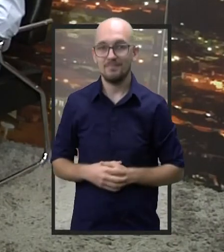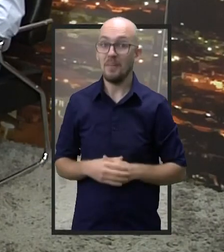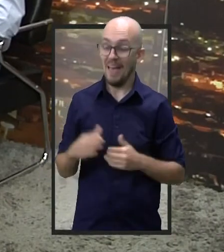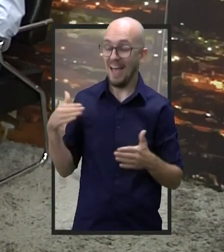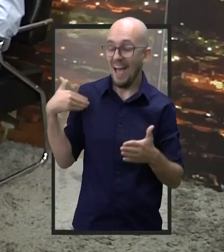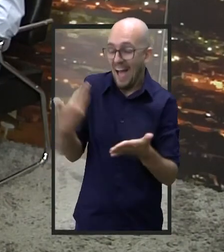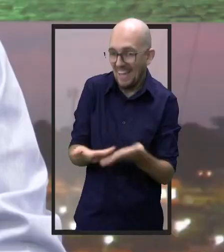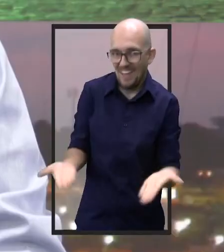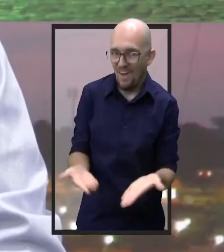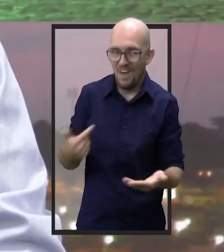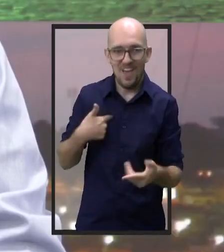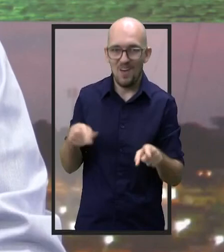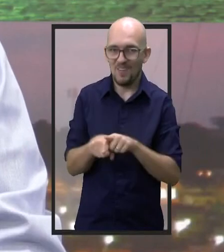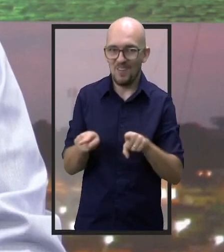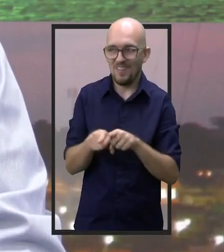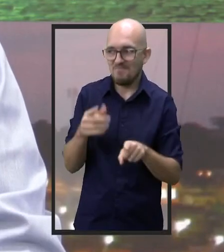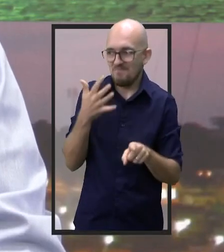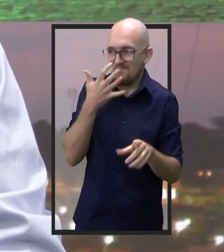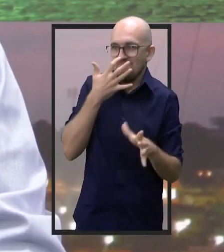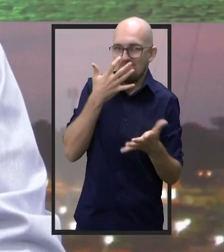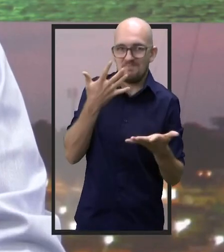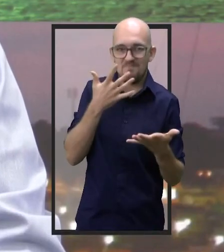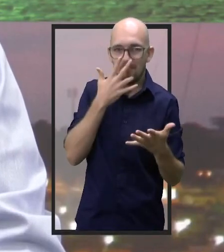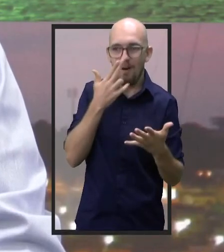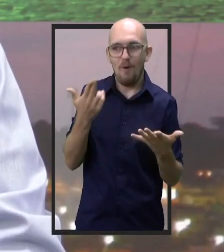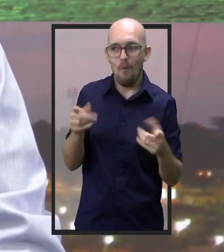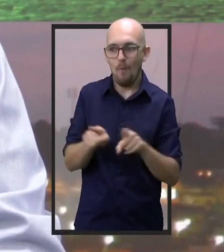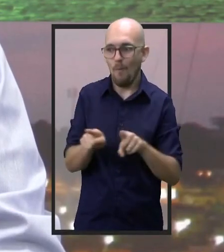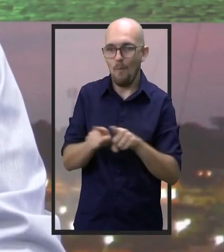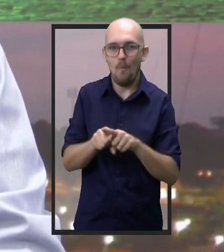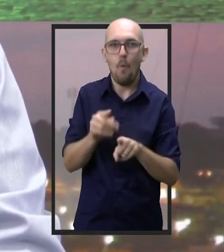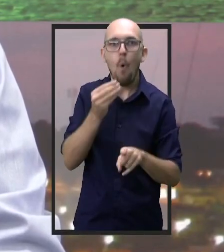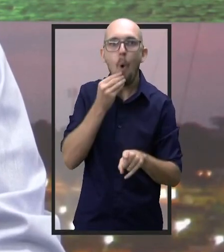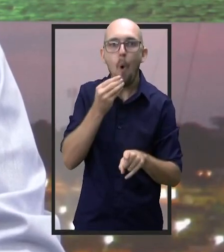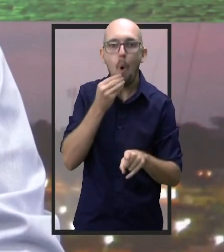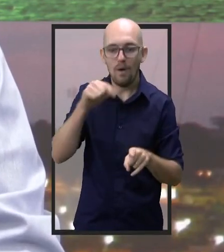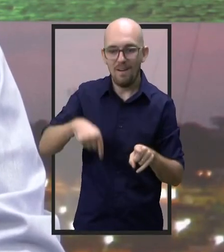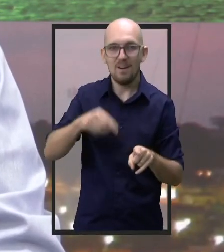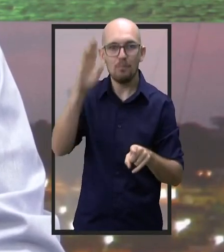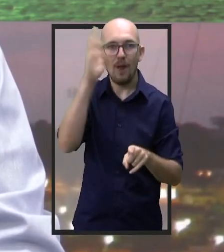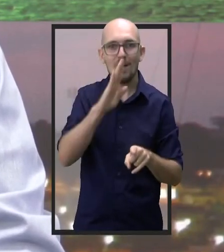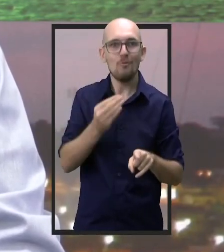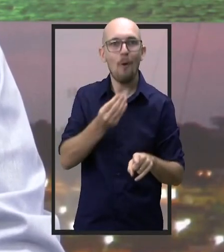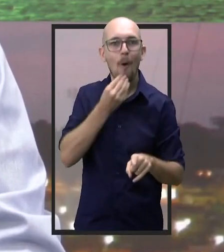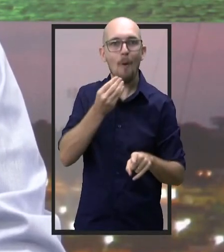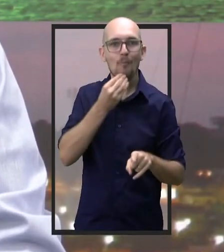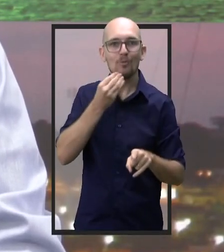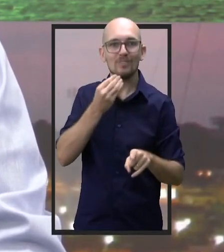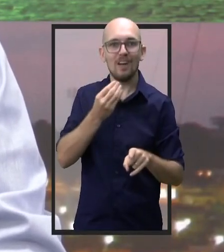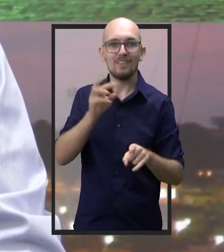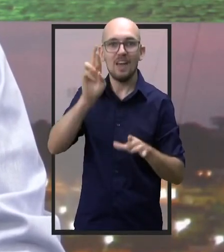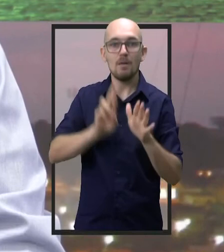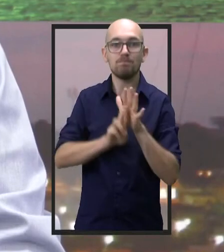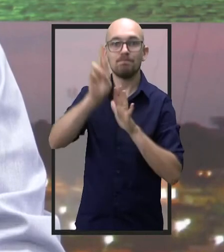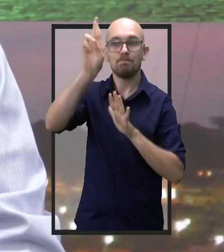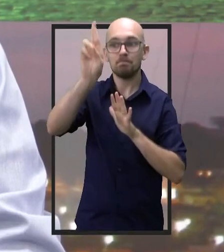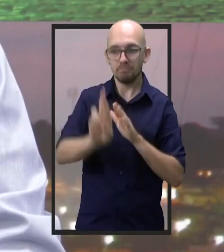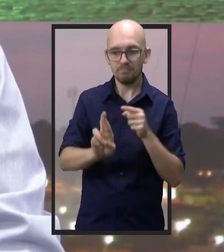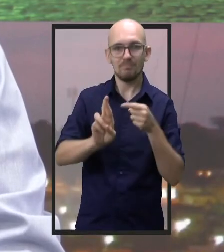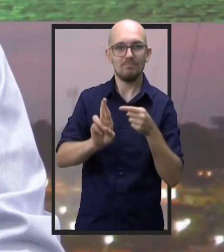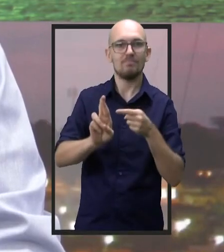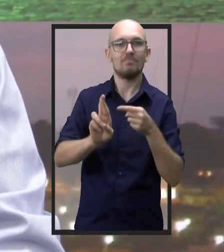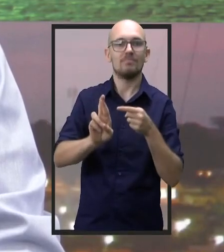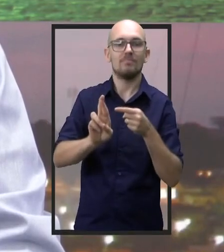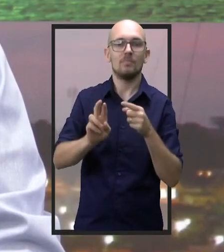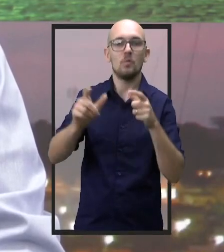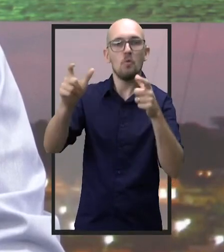alguma maneira, estou perplexo, né, com essa oportunidade que nós estamos tendo, nós Brasil, né, de estar tendo esse espaço de